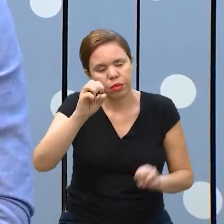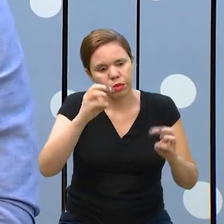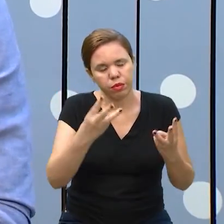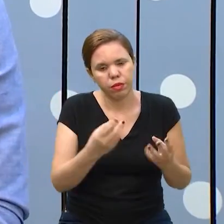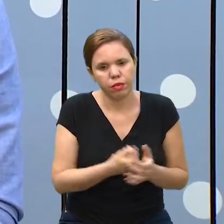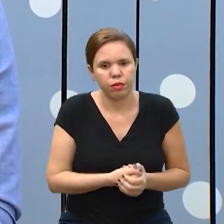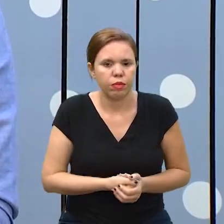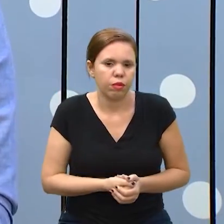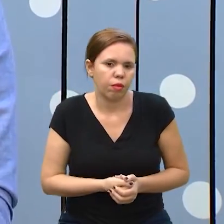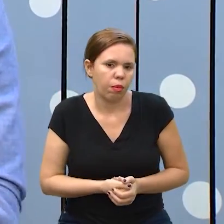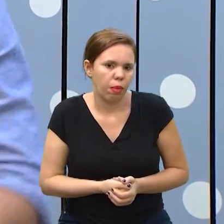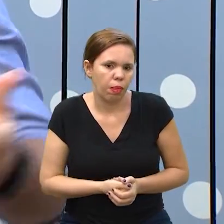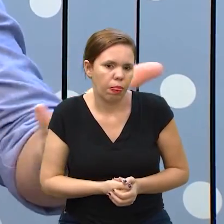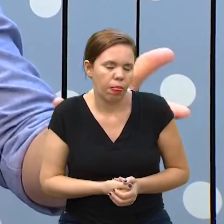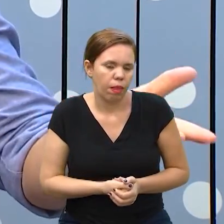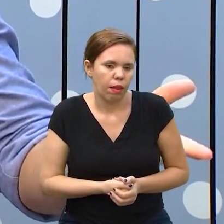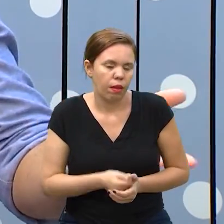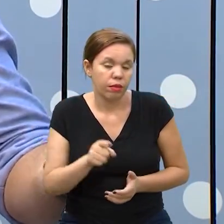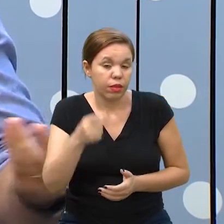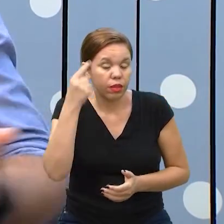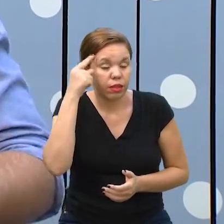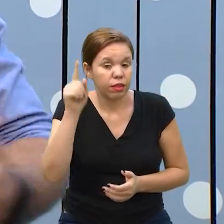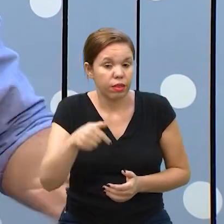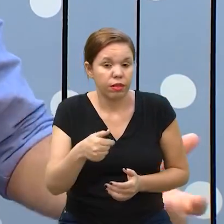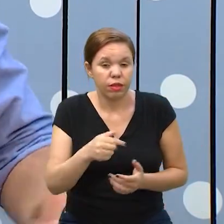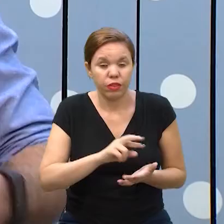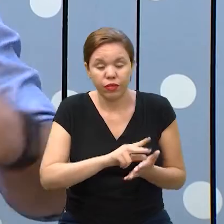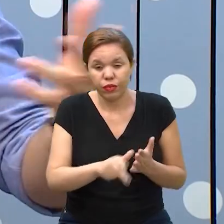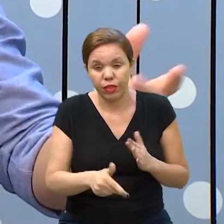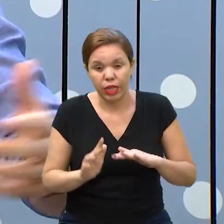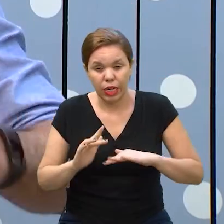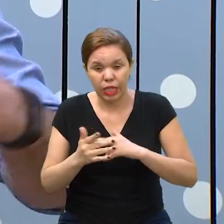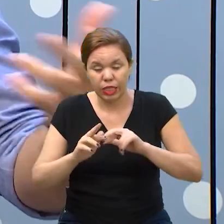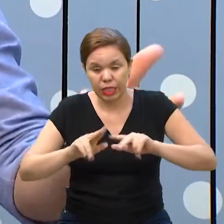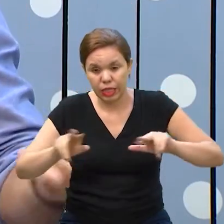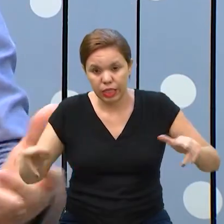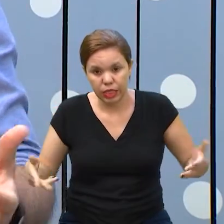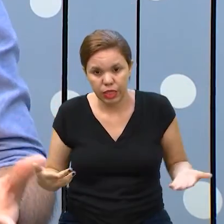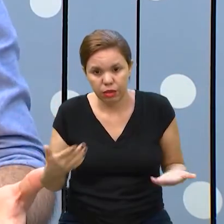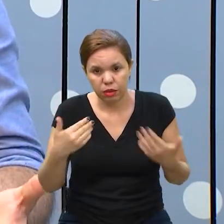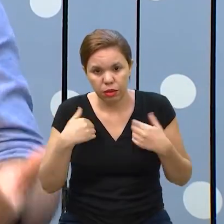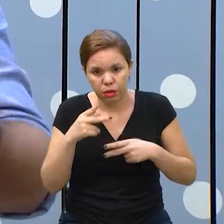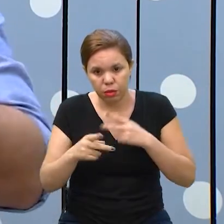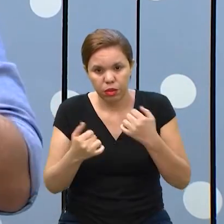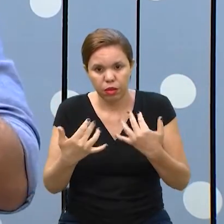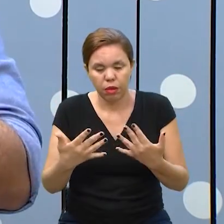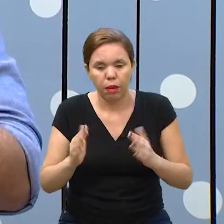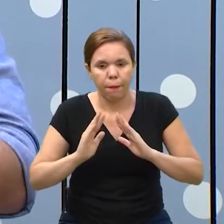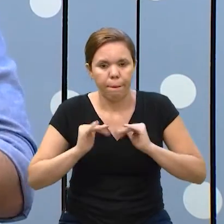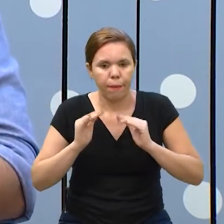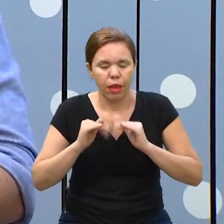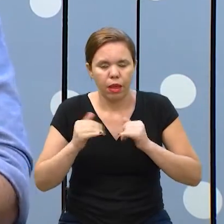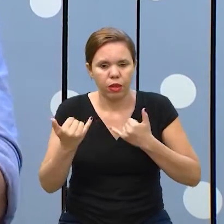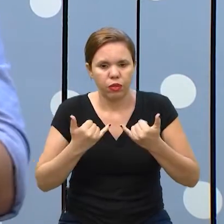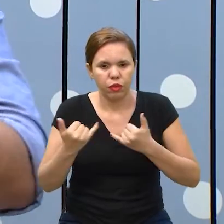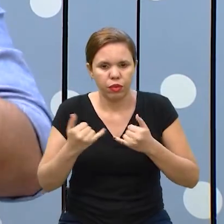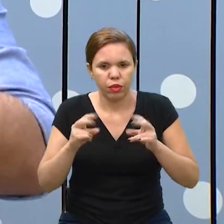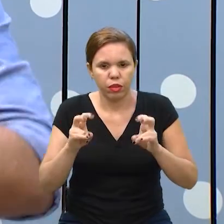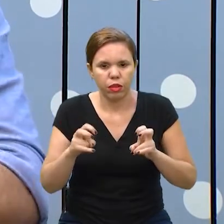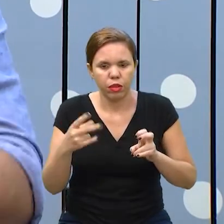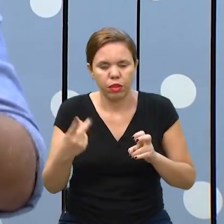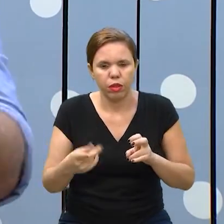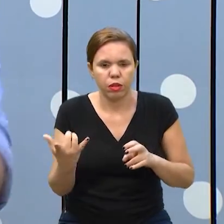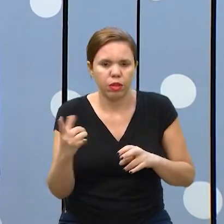palestras e workshops e tudo mais. Mas só para você ter uma ideia, apesar de ter tantos canais, tantas redes e tudo mais, o meu público me pede muitas